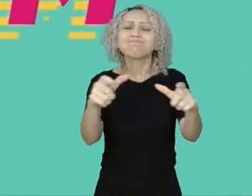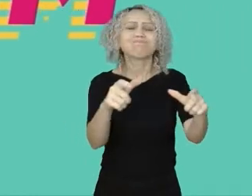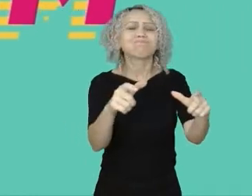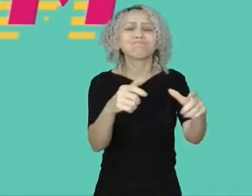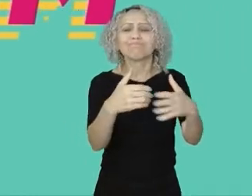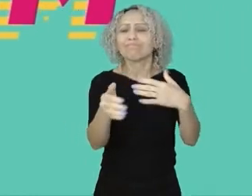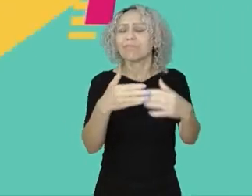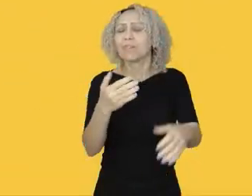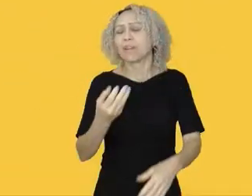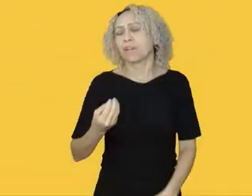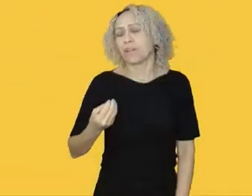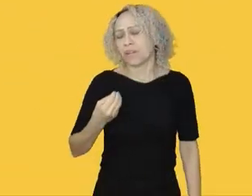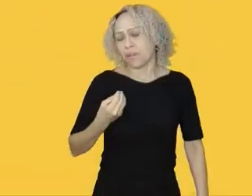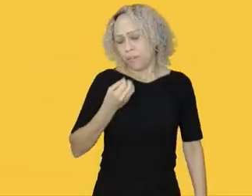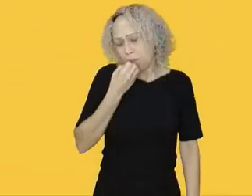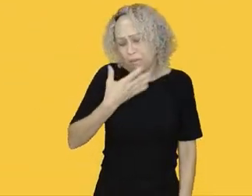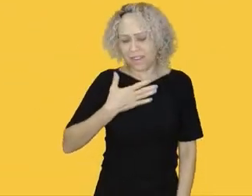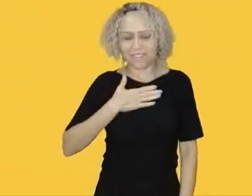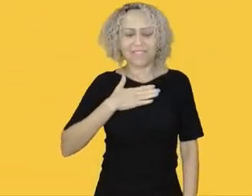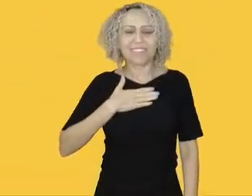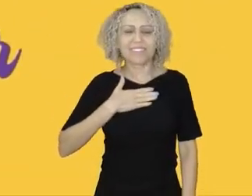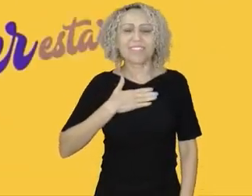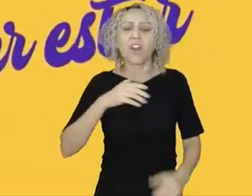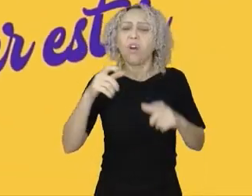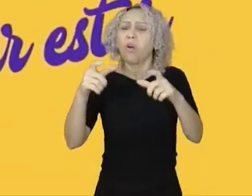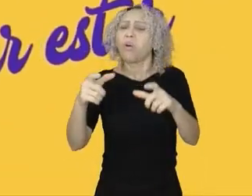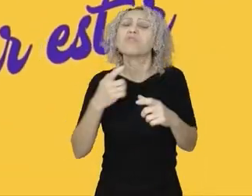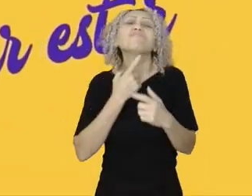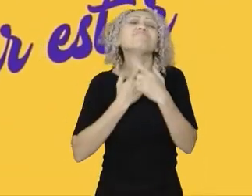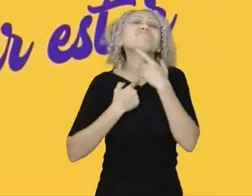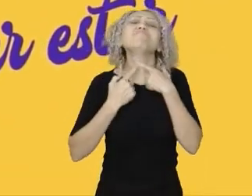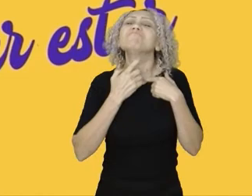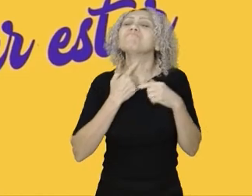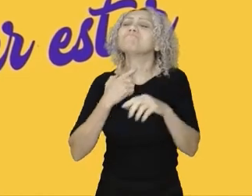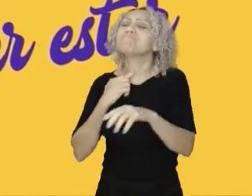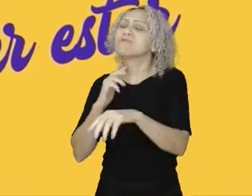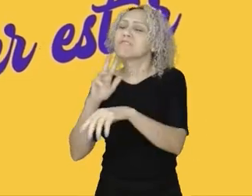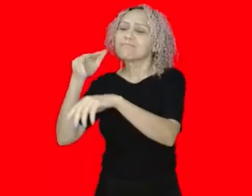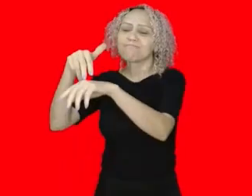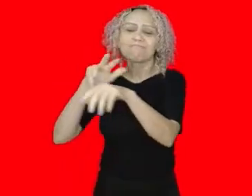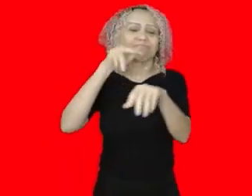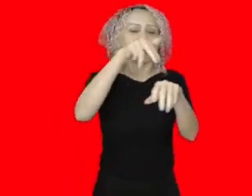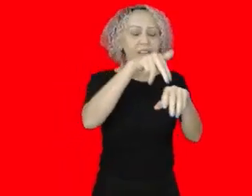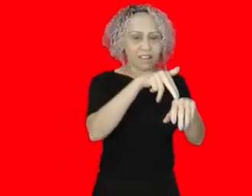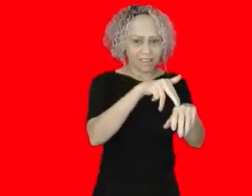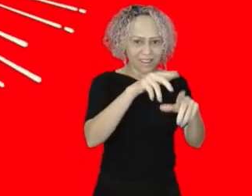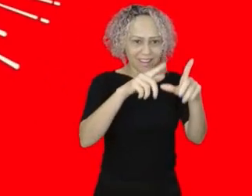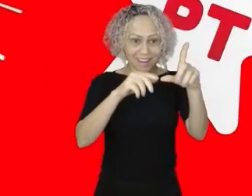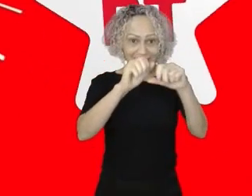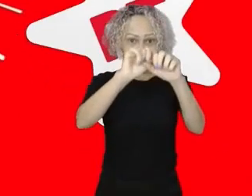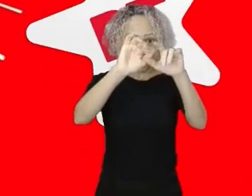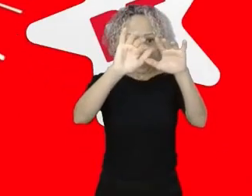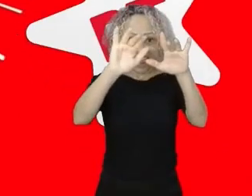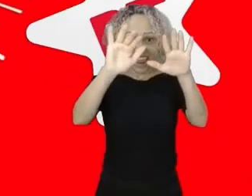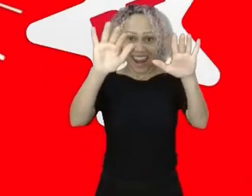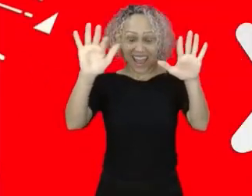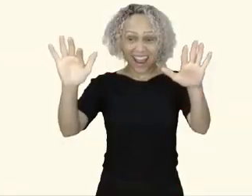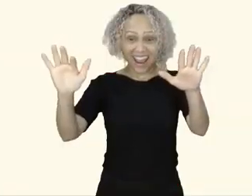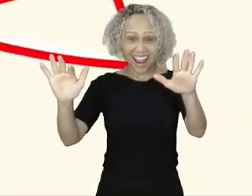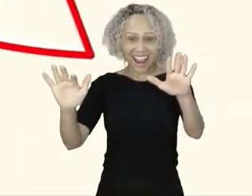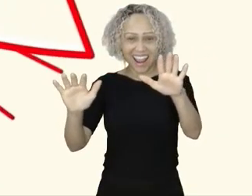que é bom pra mim é onde eu quiser estar. A estrela ainda